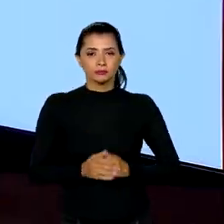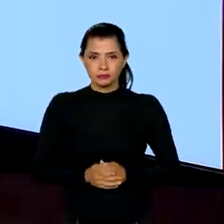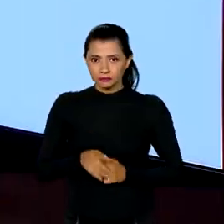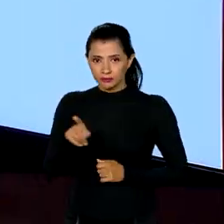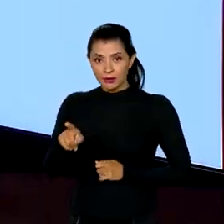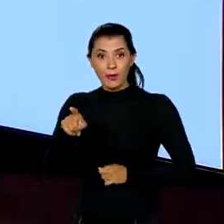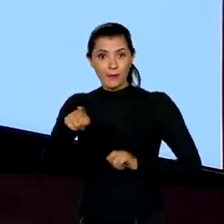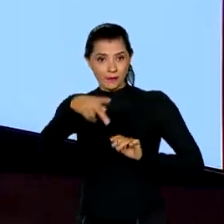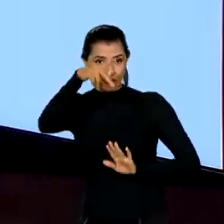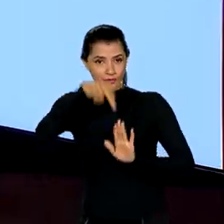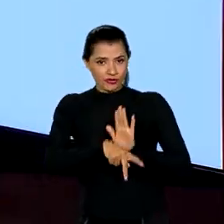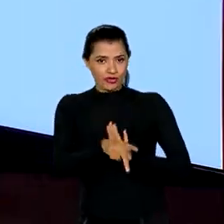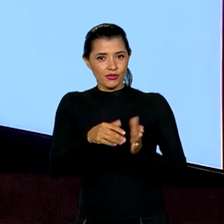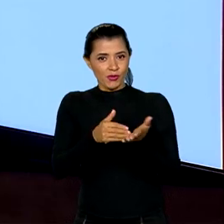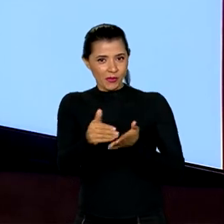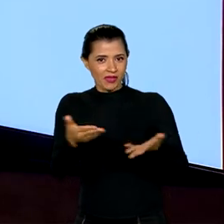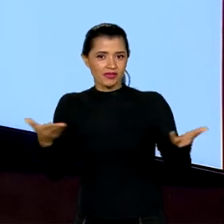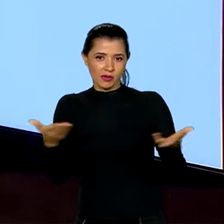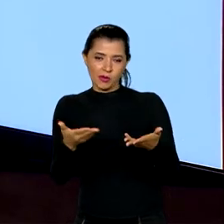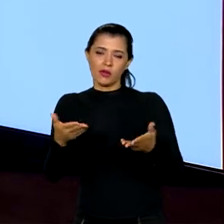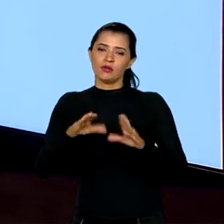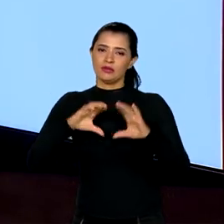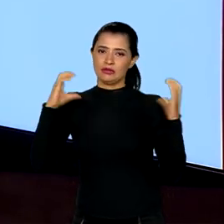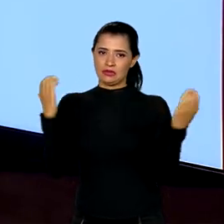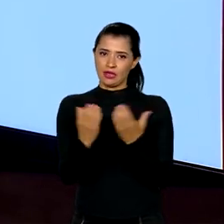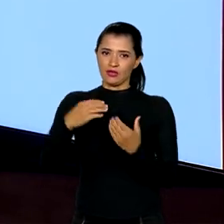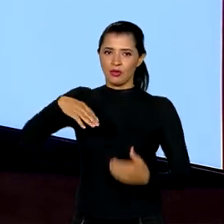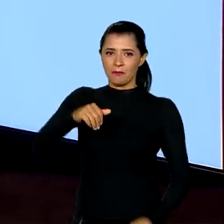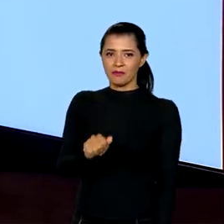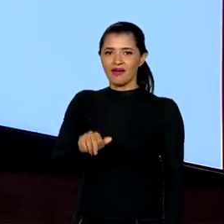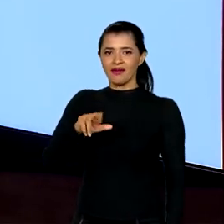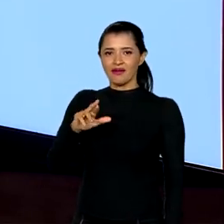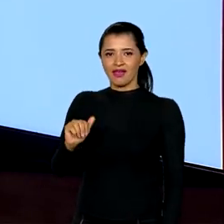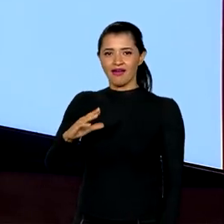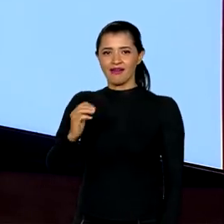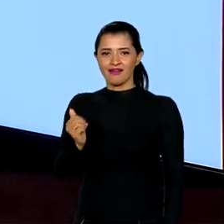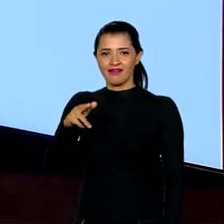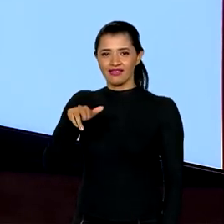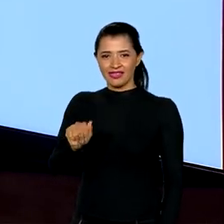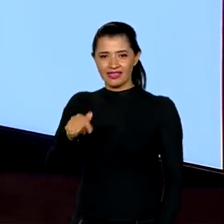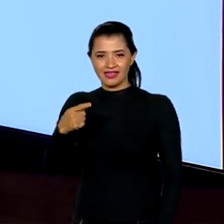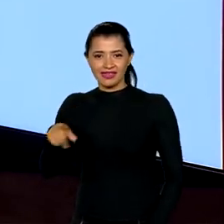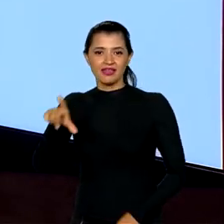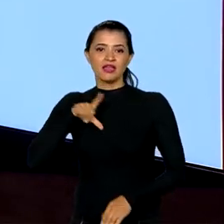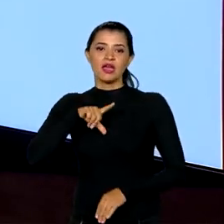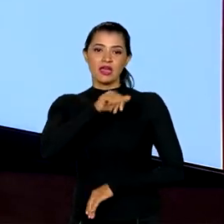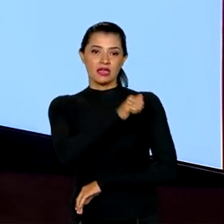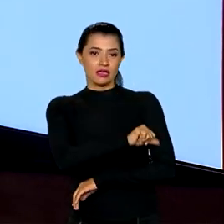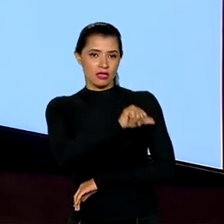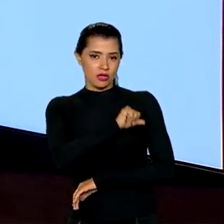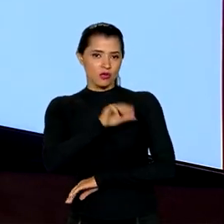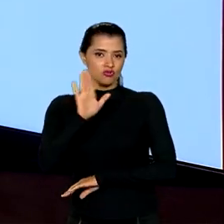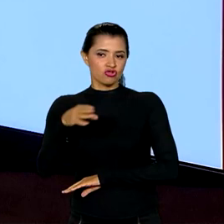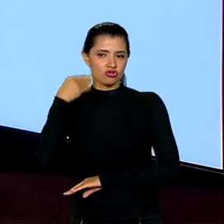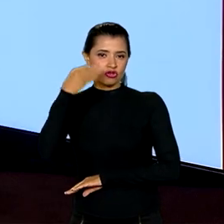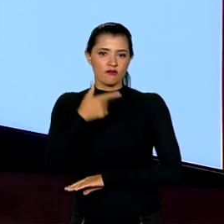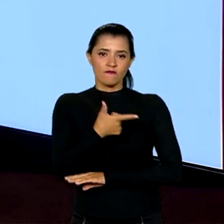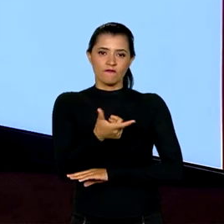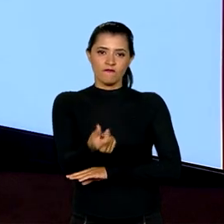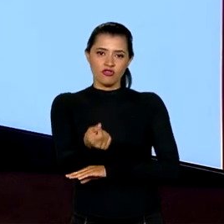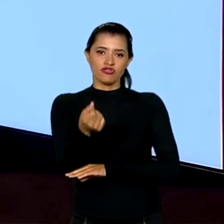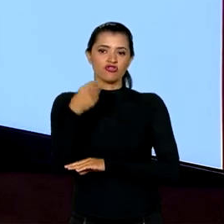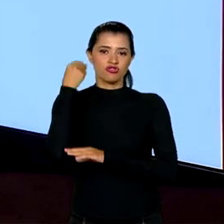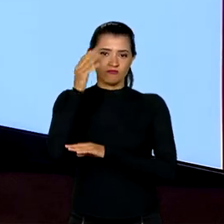projeto começa a ser implantado pelo estádio do Maracanã, no Rio de Janeiro, onde já foram feitos 20 testes em jogos